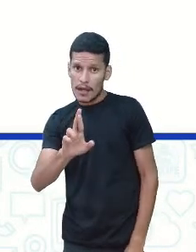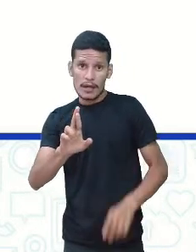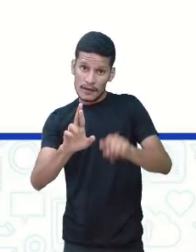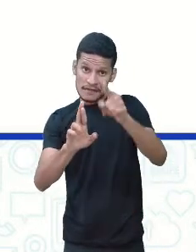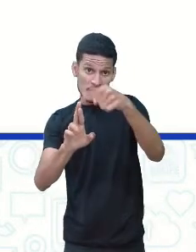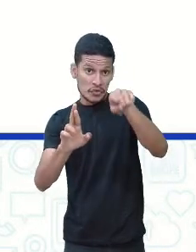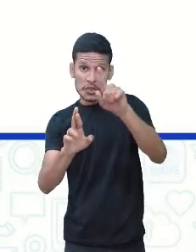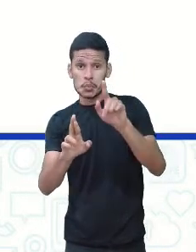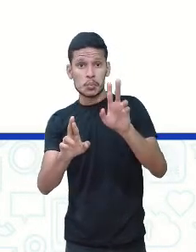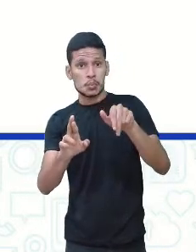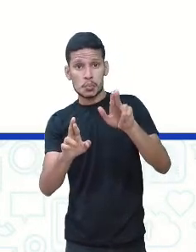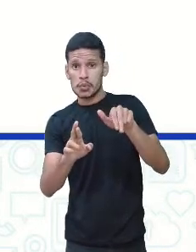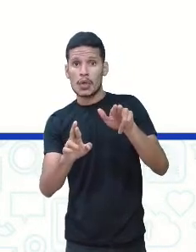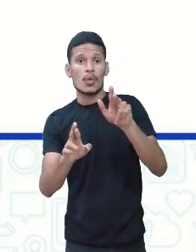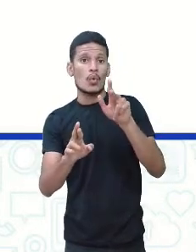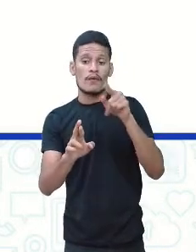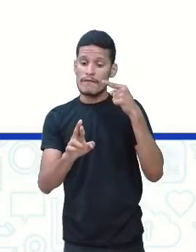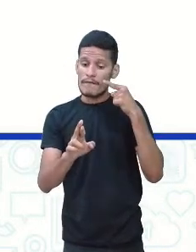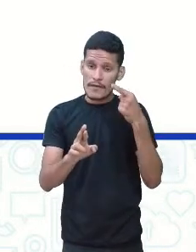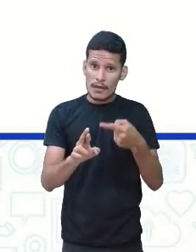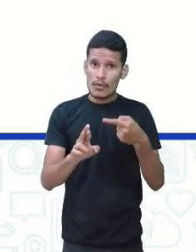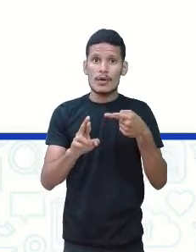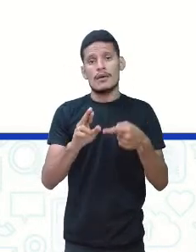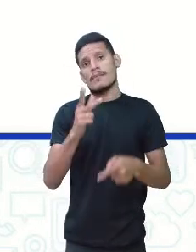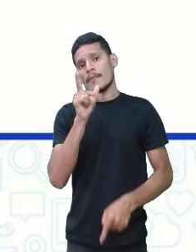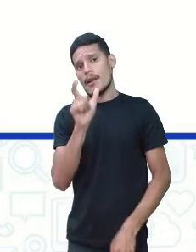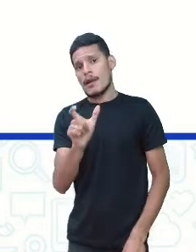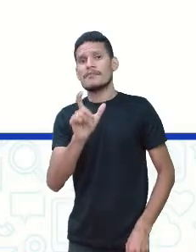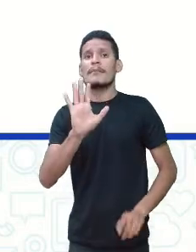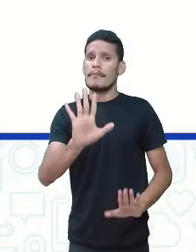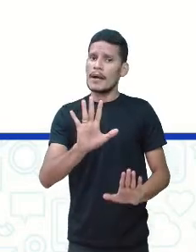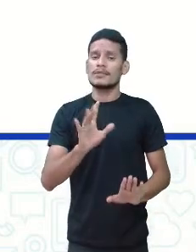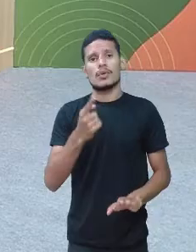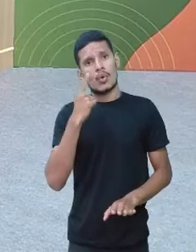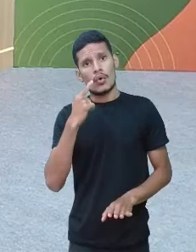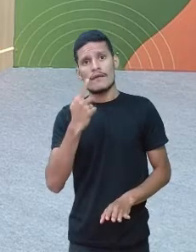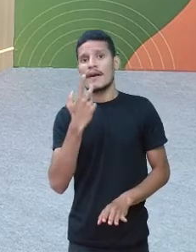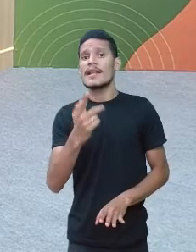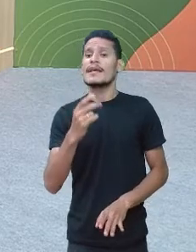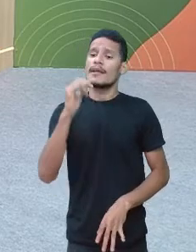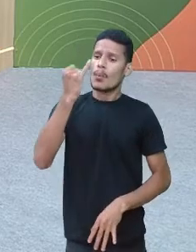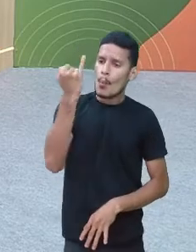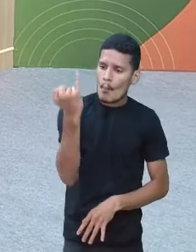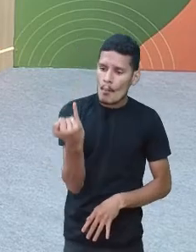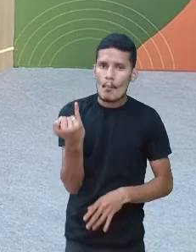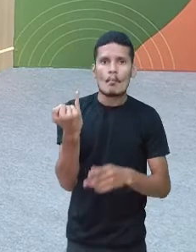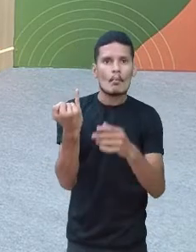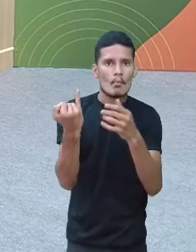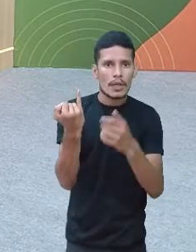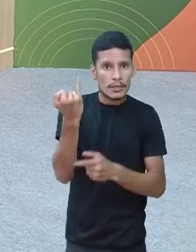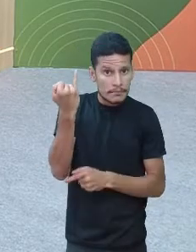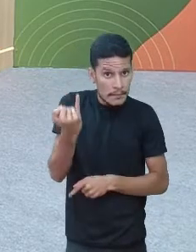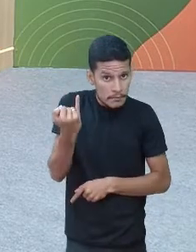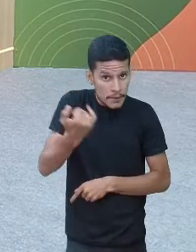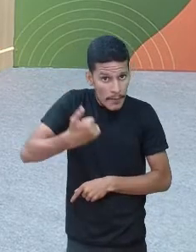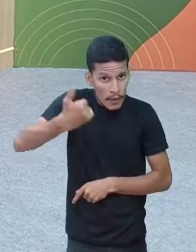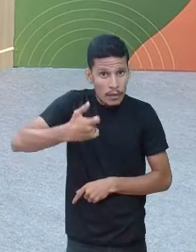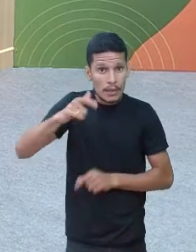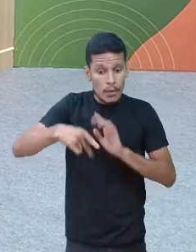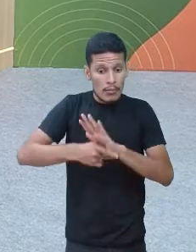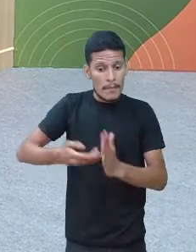tenha escutado essa palavra, ou já tenha escutado e não saiba o que é. Quando eu falo de emagrecer, né, primeiro, eu estou falando de